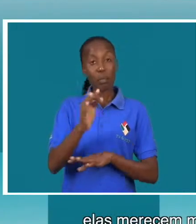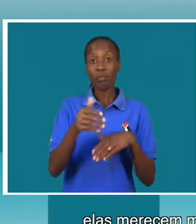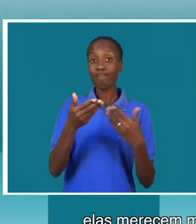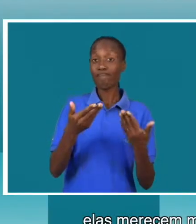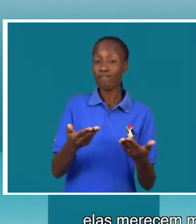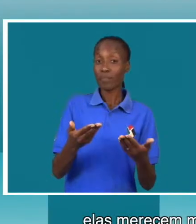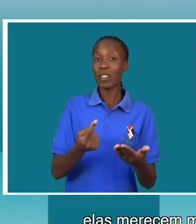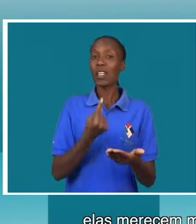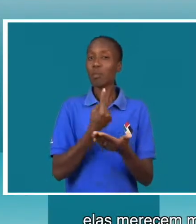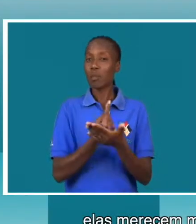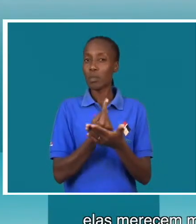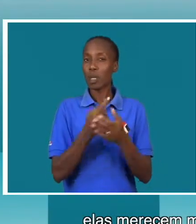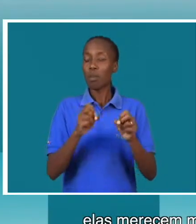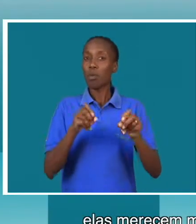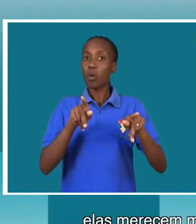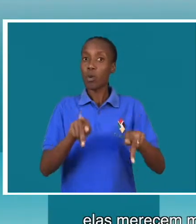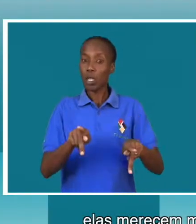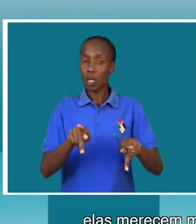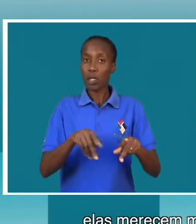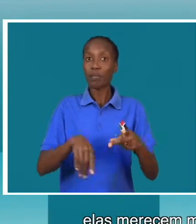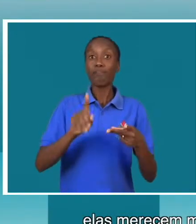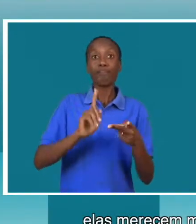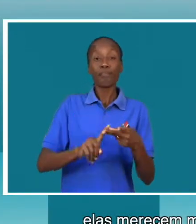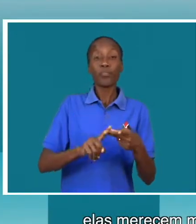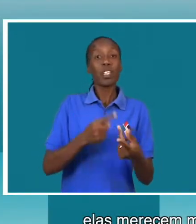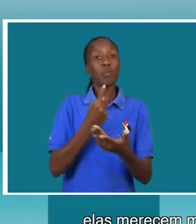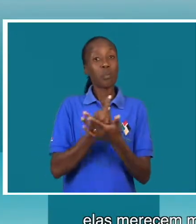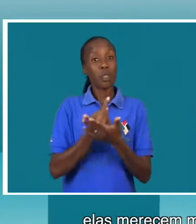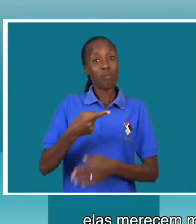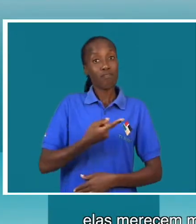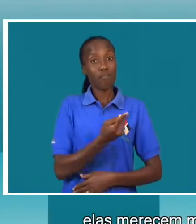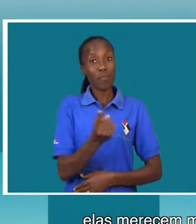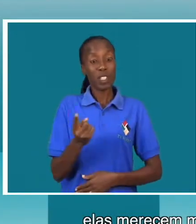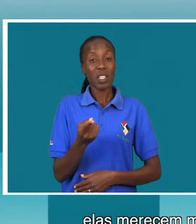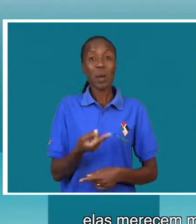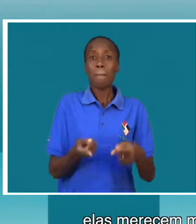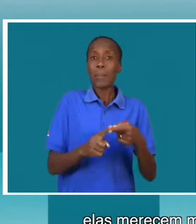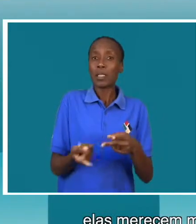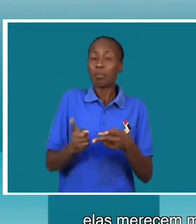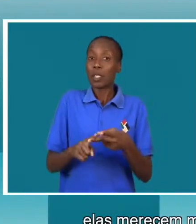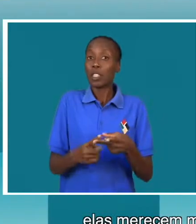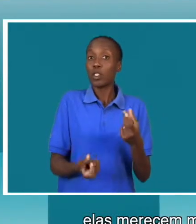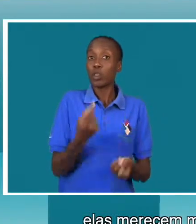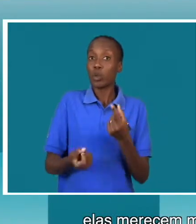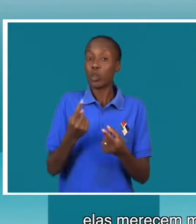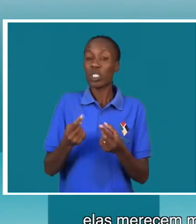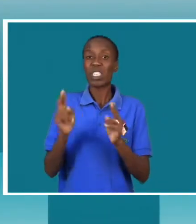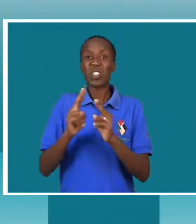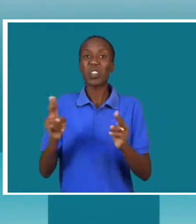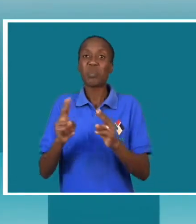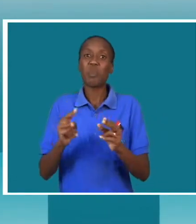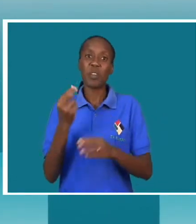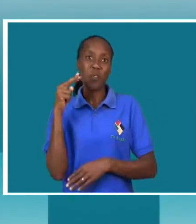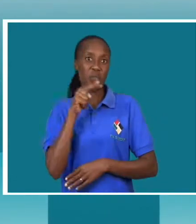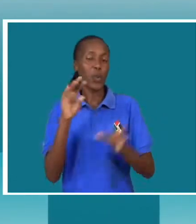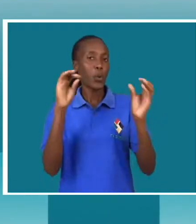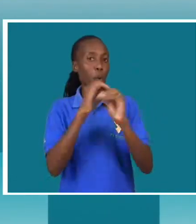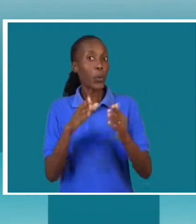merecem mais oportunidades. Elas merecem estar expostas a muitas mais coisas que normalmente não estão expostas.